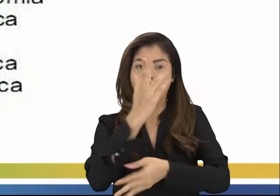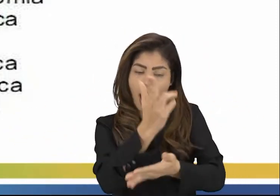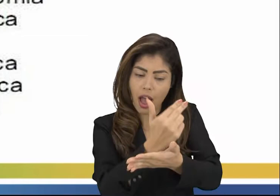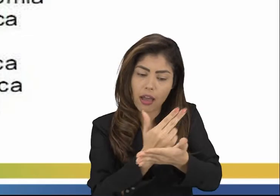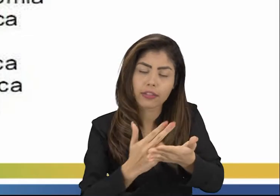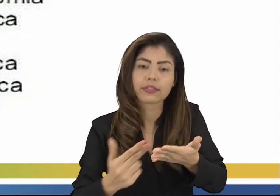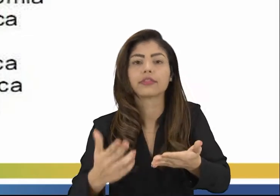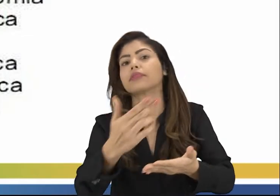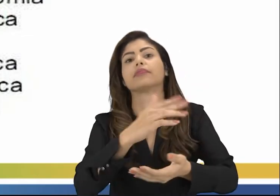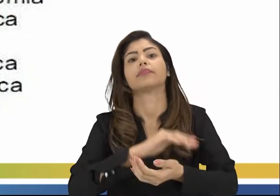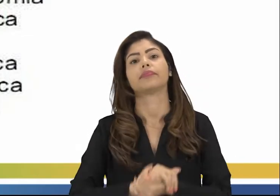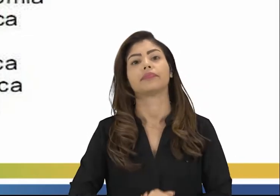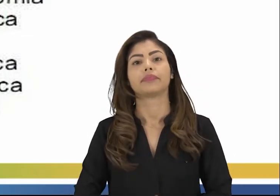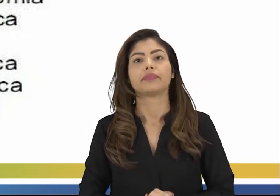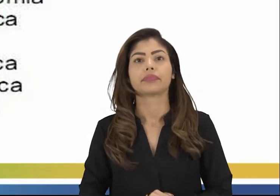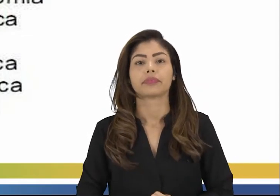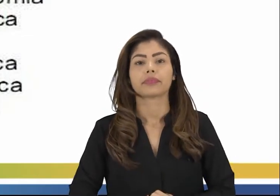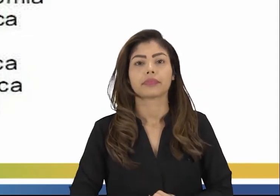artes.